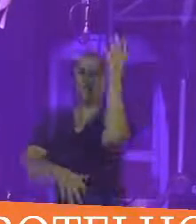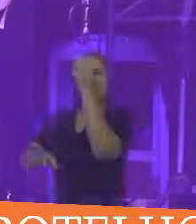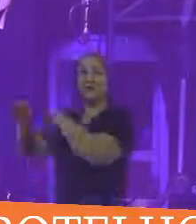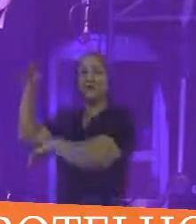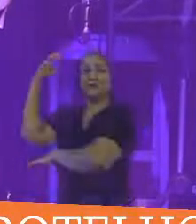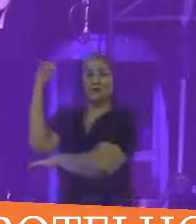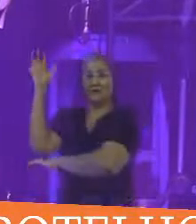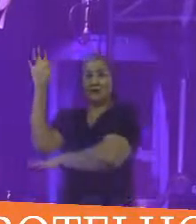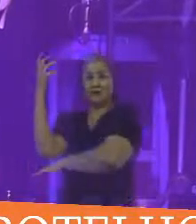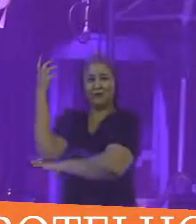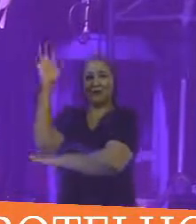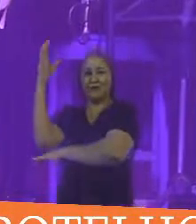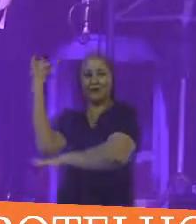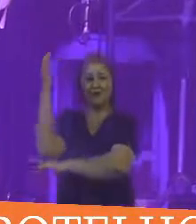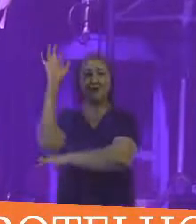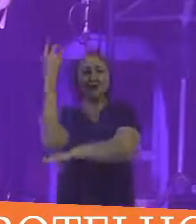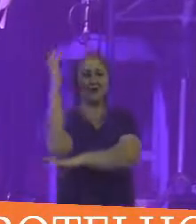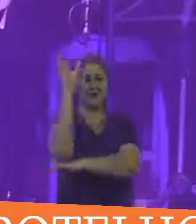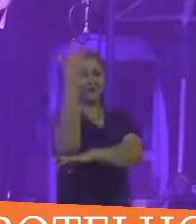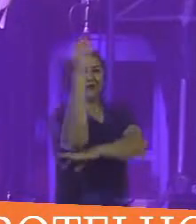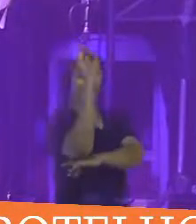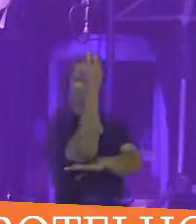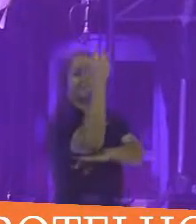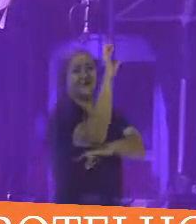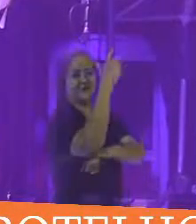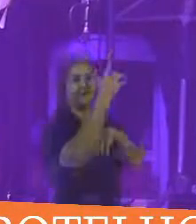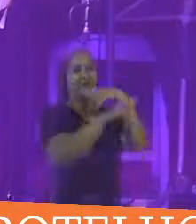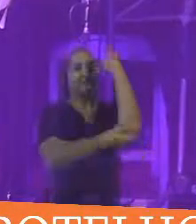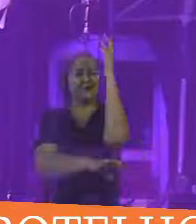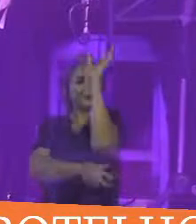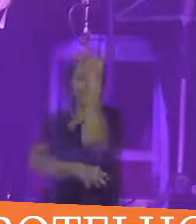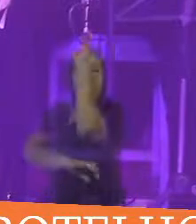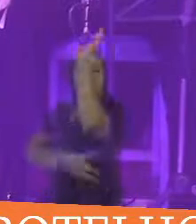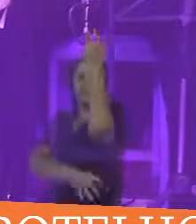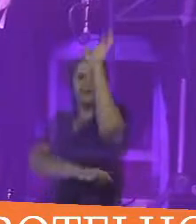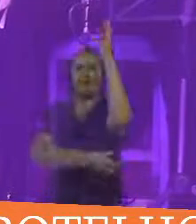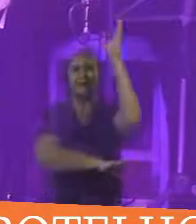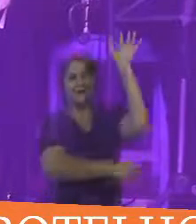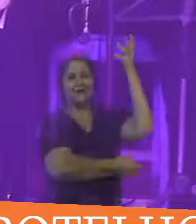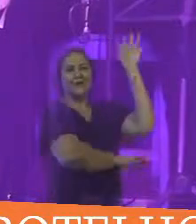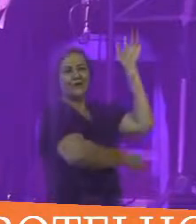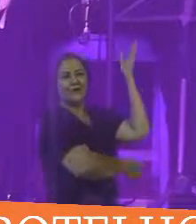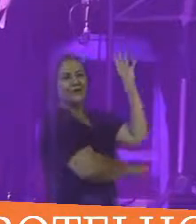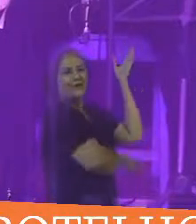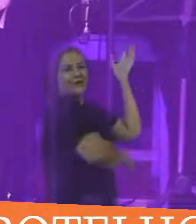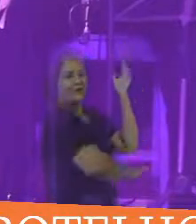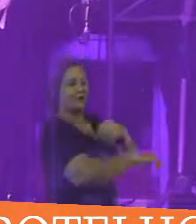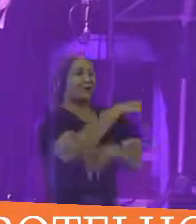Thank you.